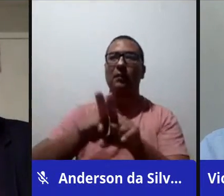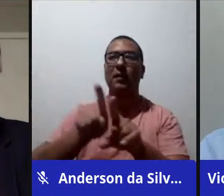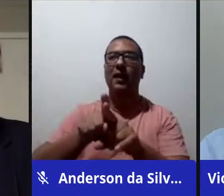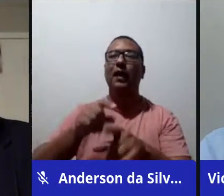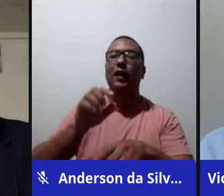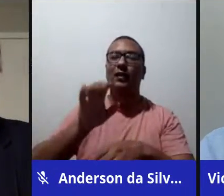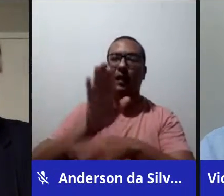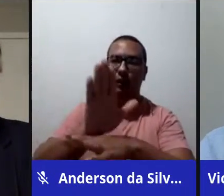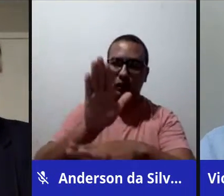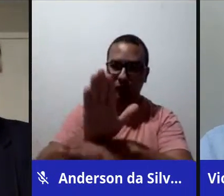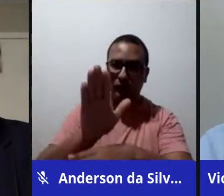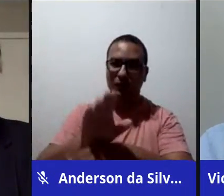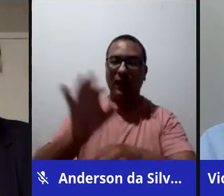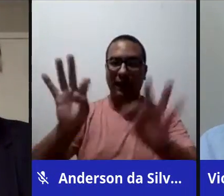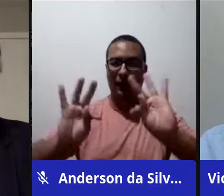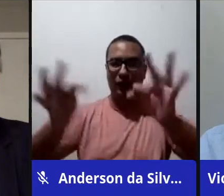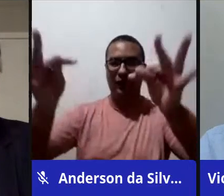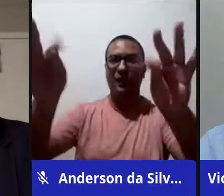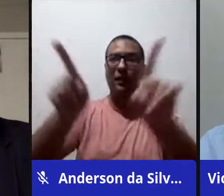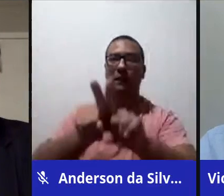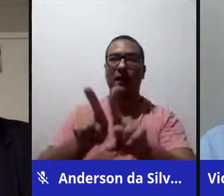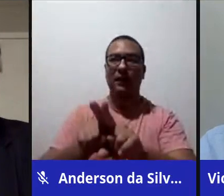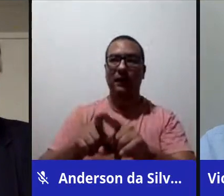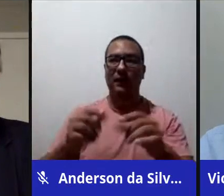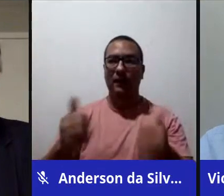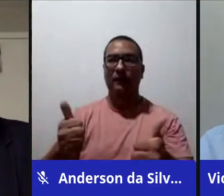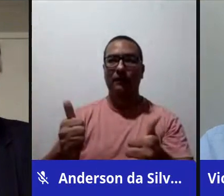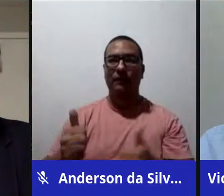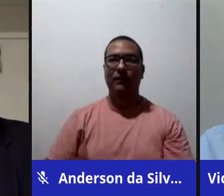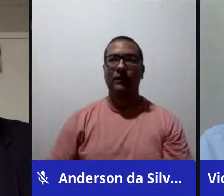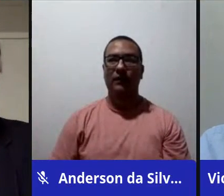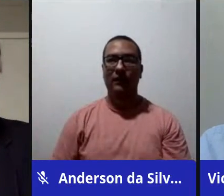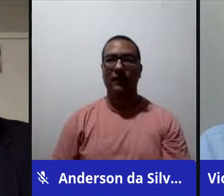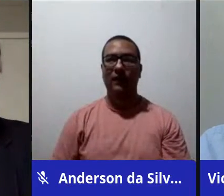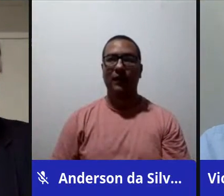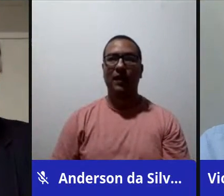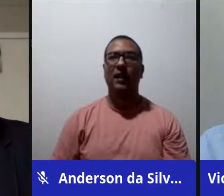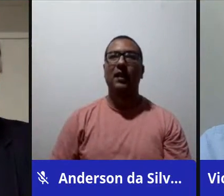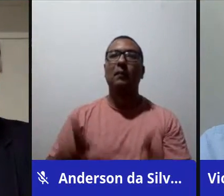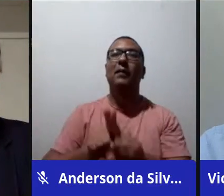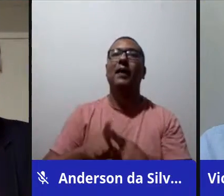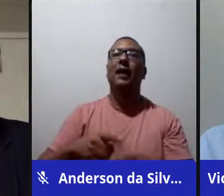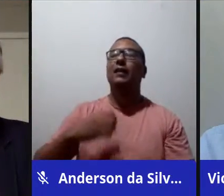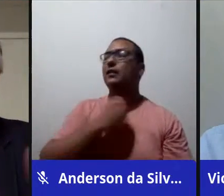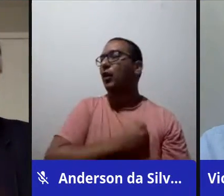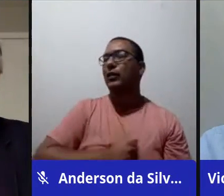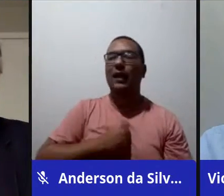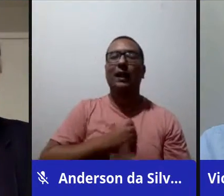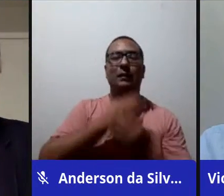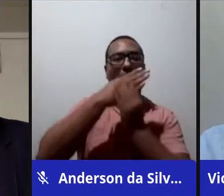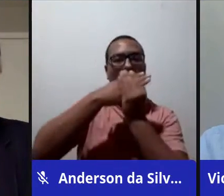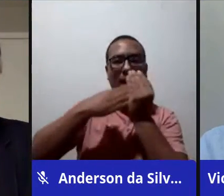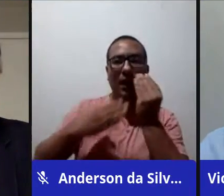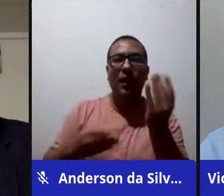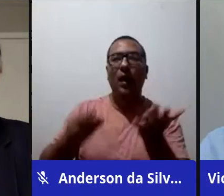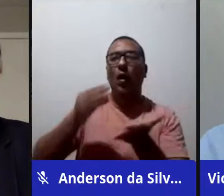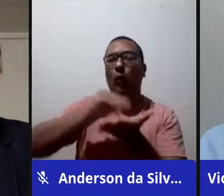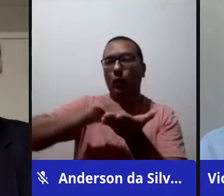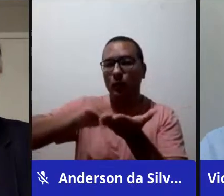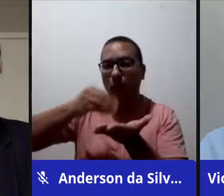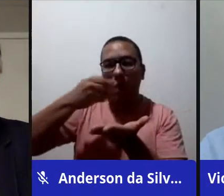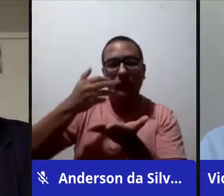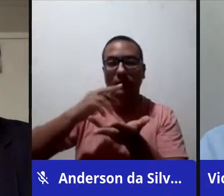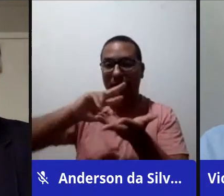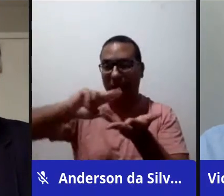mesmo, Felipe. Se quiser me levar para o Mato Grosso, eu aceito. Estou com saudade de pastel, pantinha, coxinha, todas as coisas. Ah, será bem